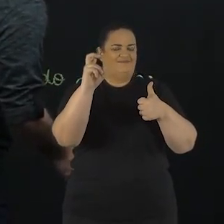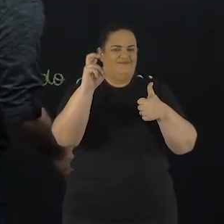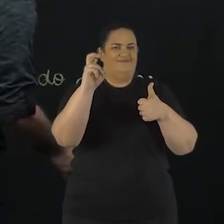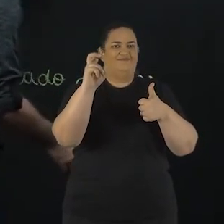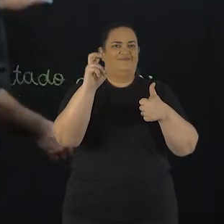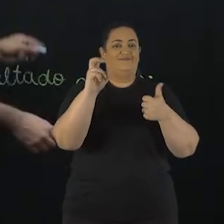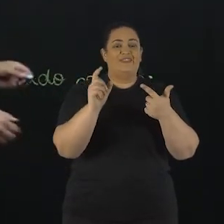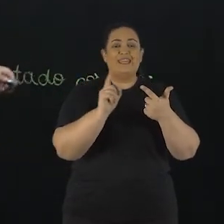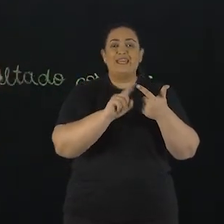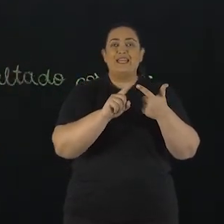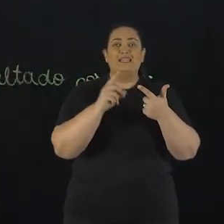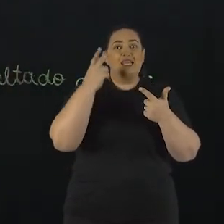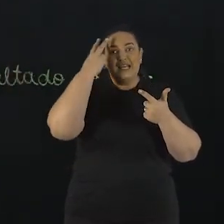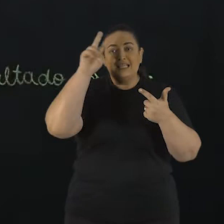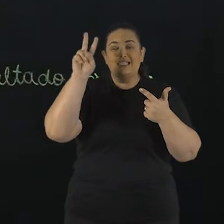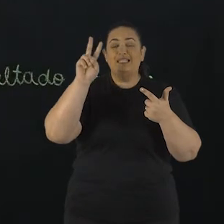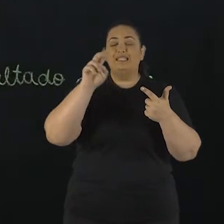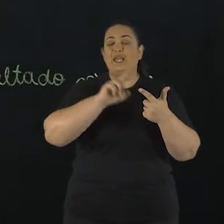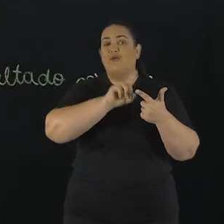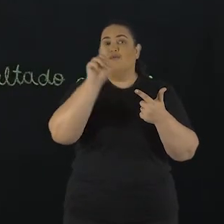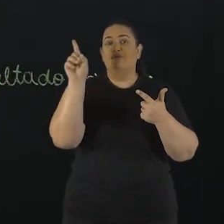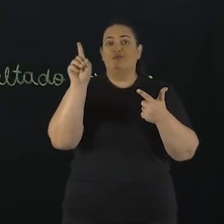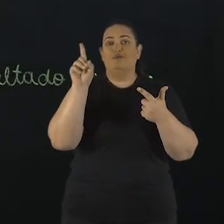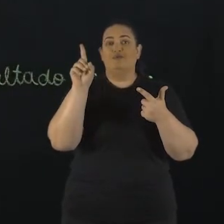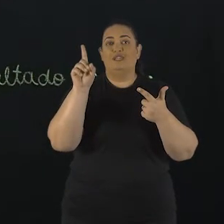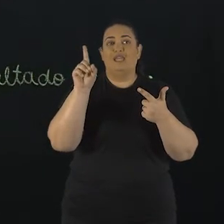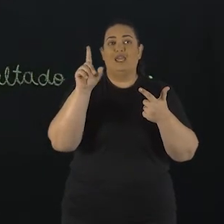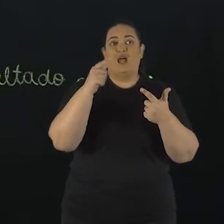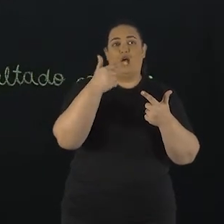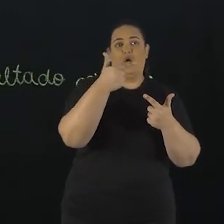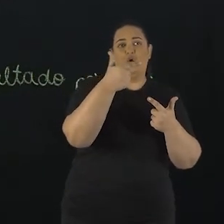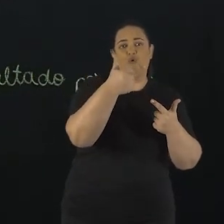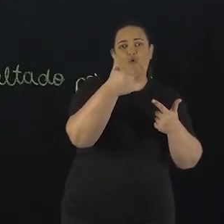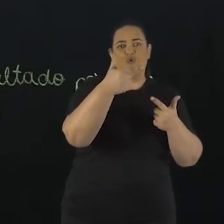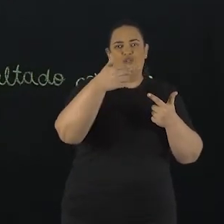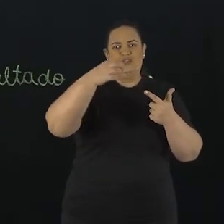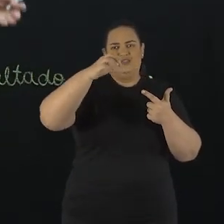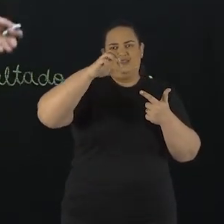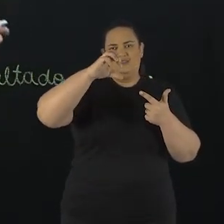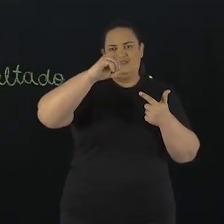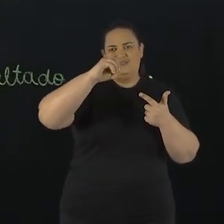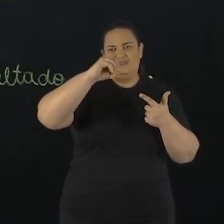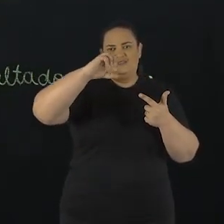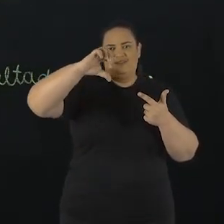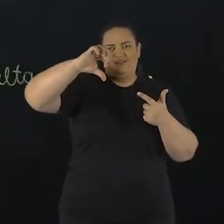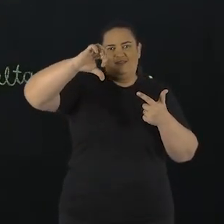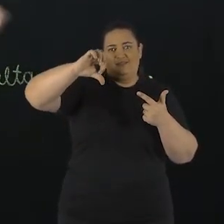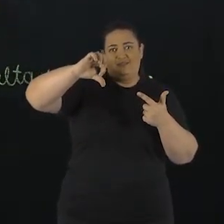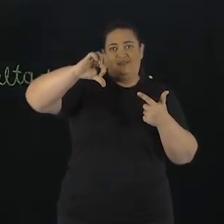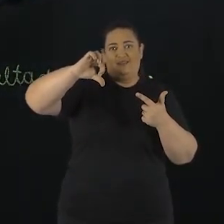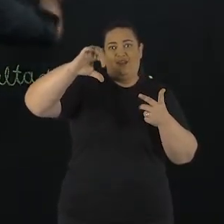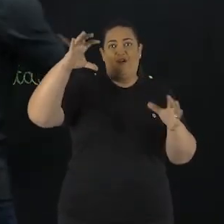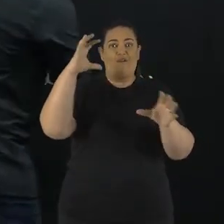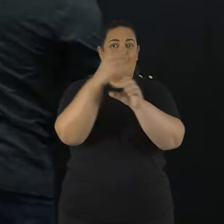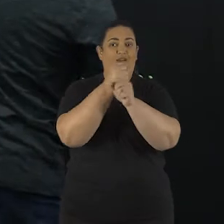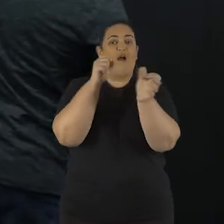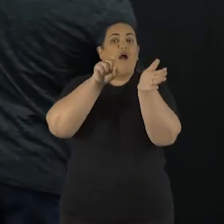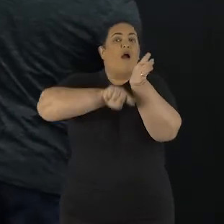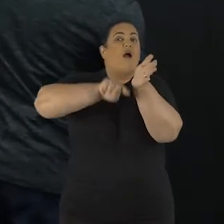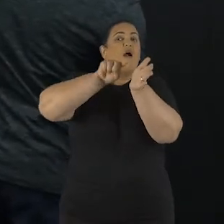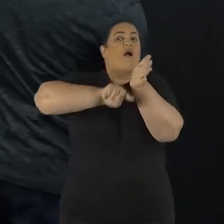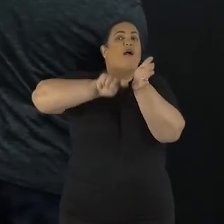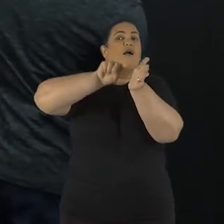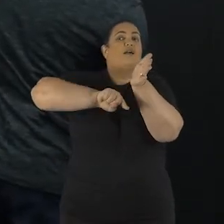245 pessoas, e subtrair pela quantidade de pessoas que foi para a próxima encenação, que nesse caso